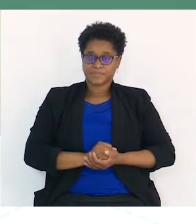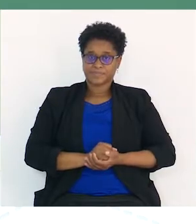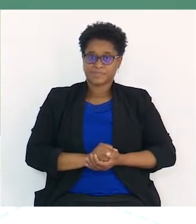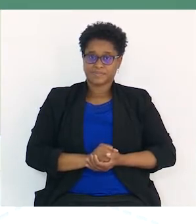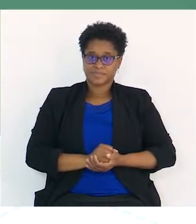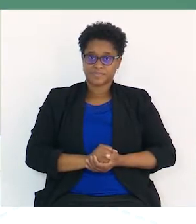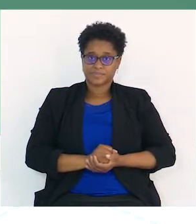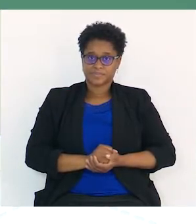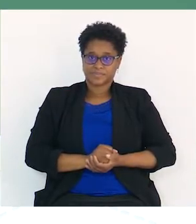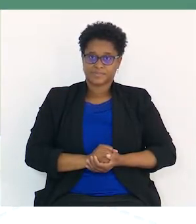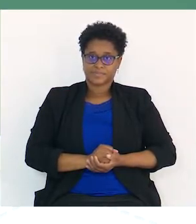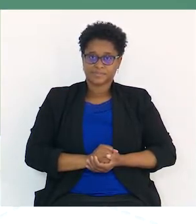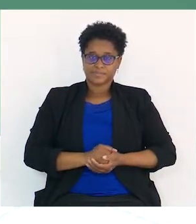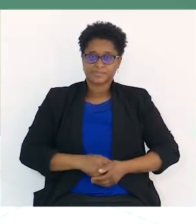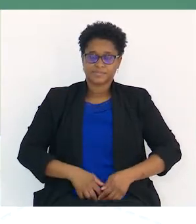visualização.